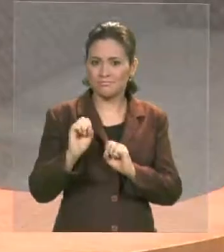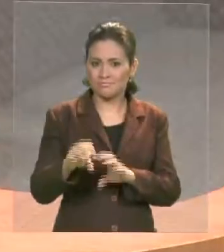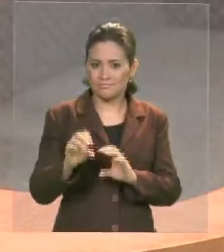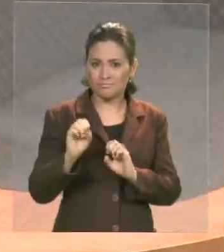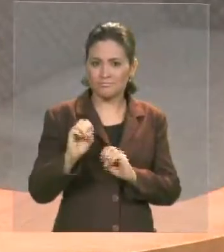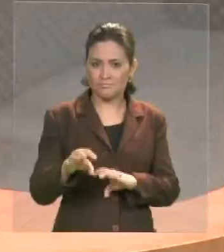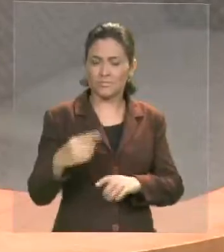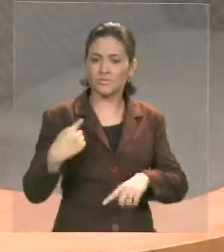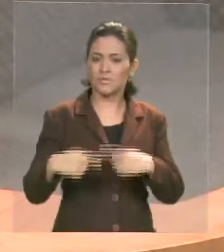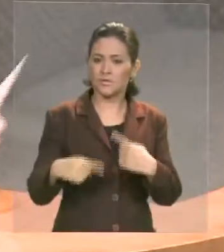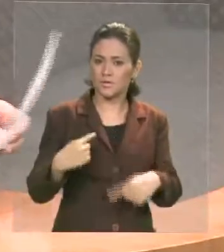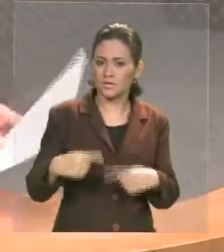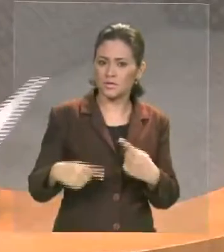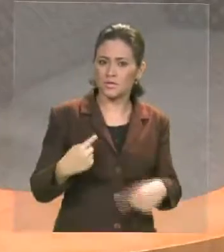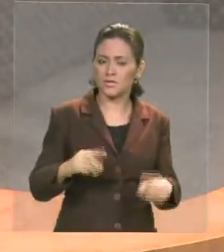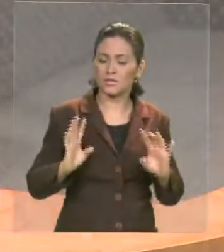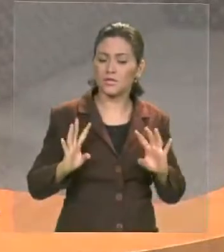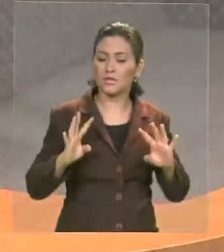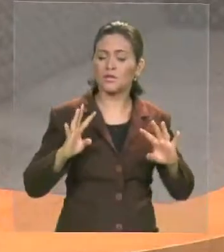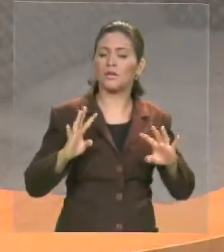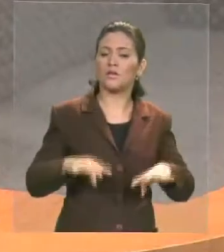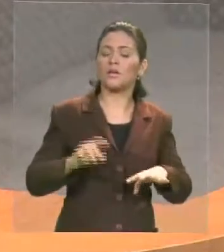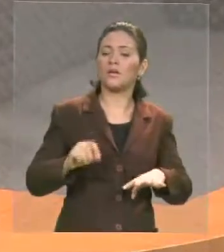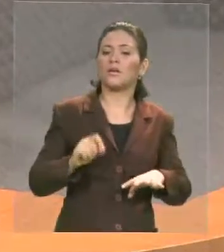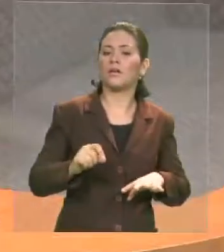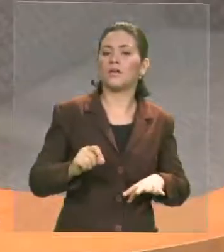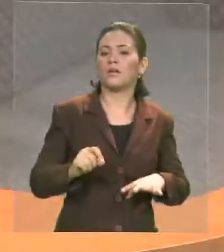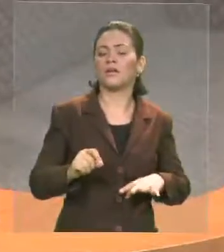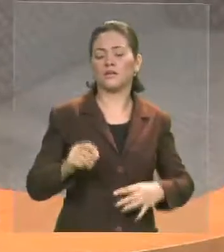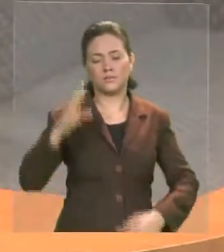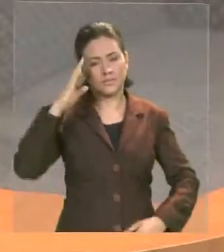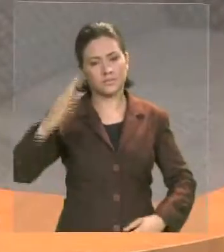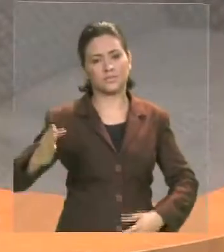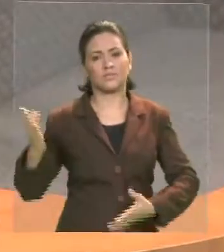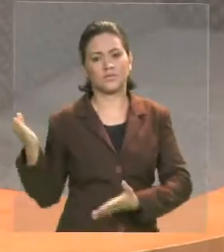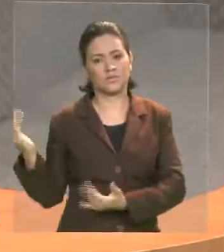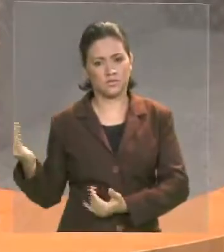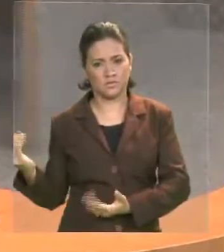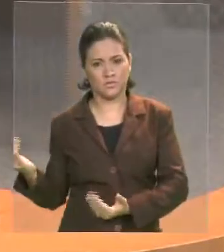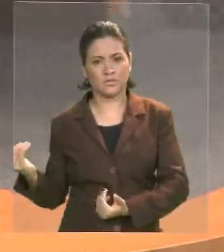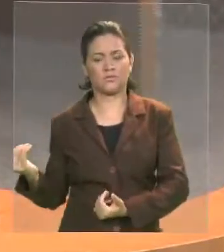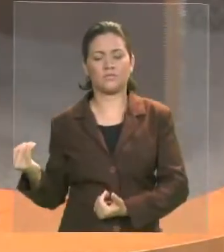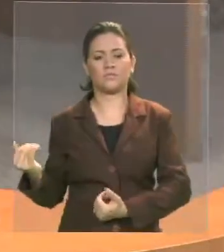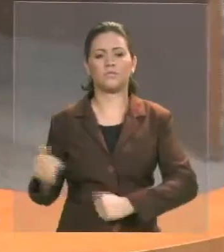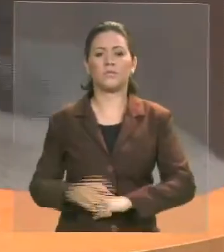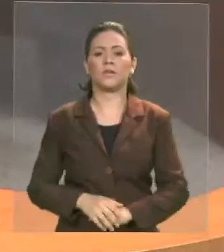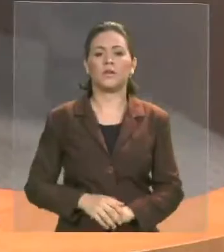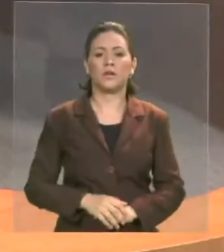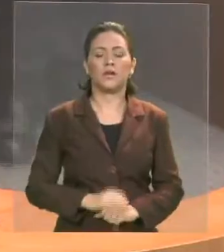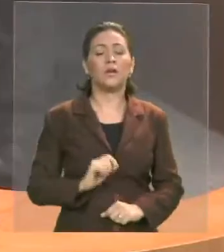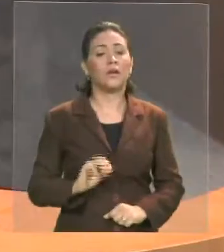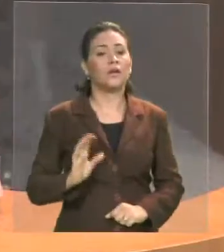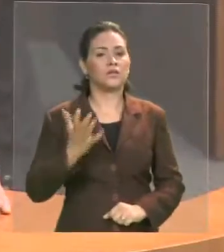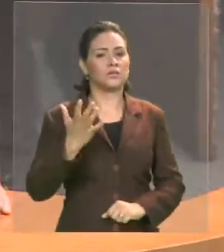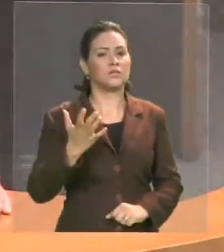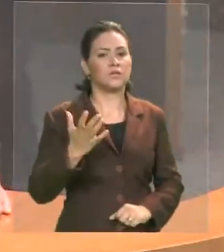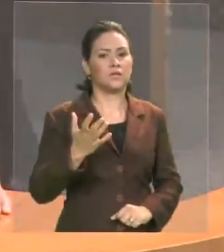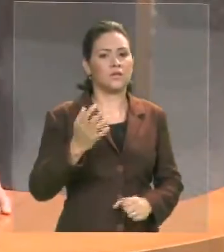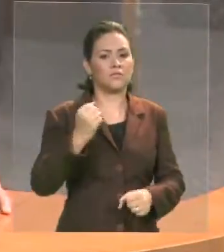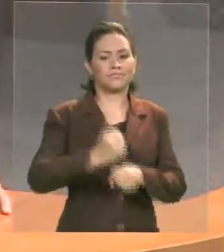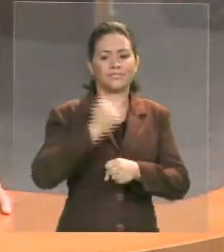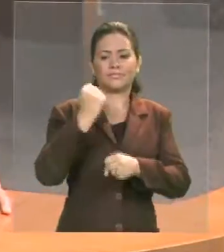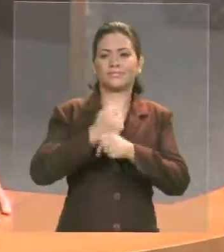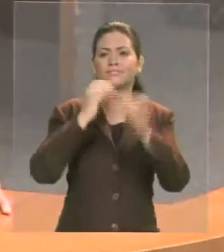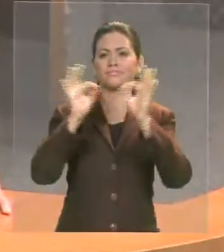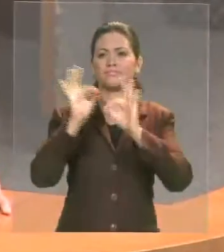das políticas voltadas para a juventude, com destaque a reforma e ampliação do hospital